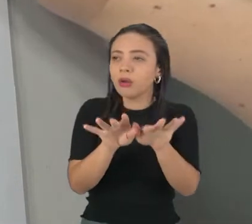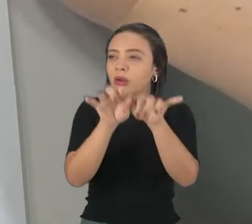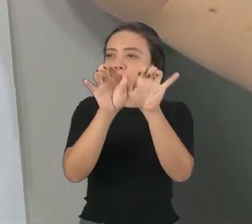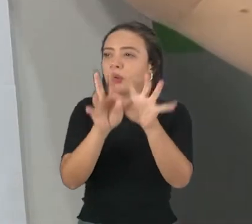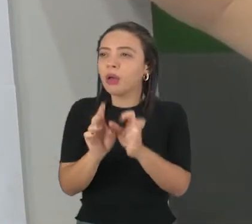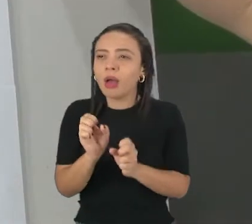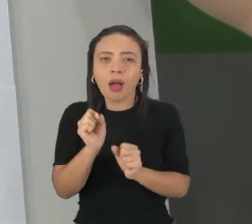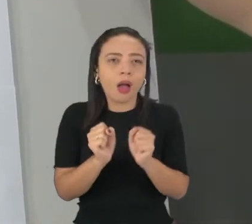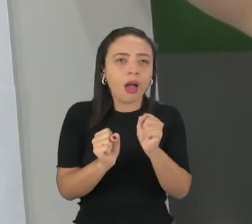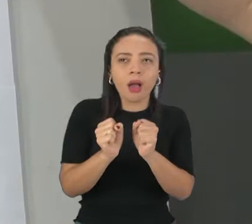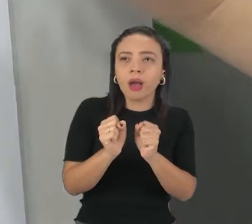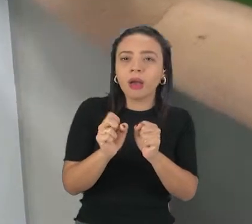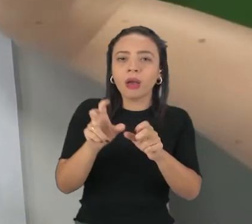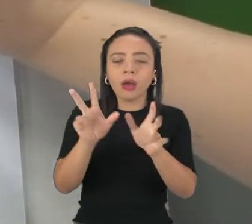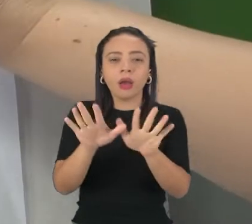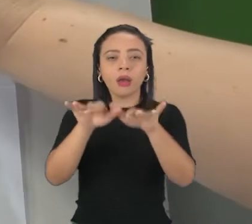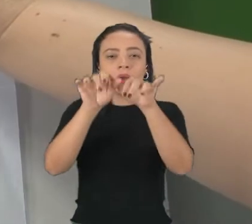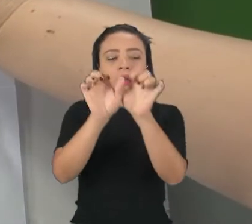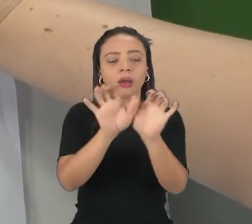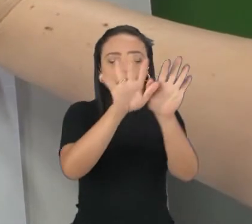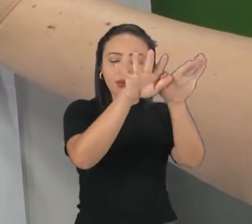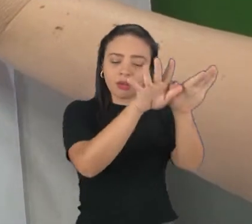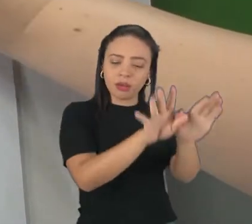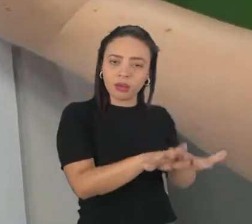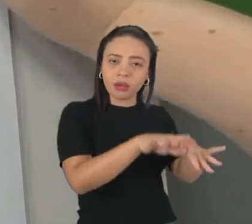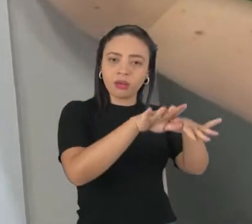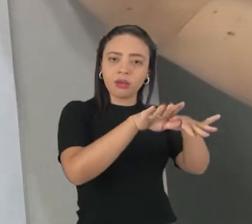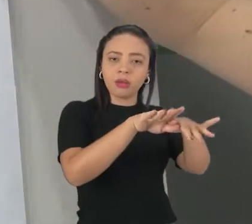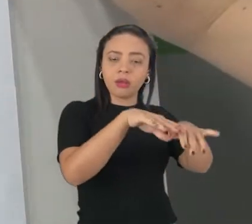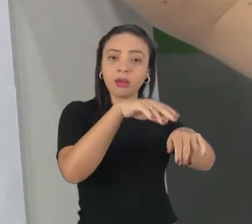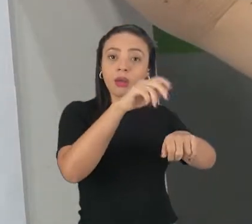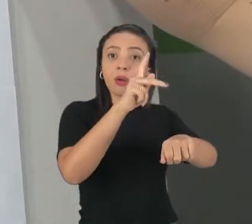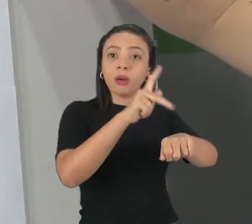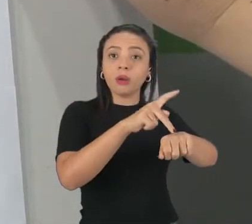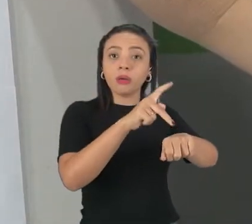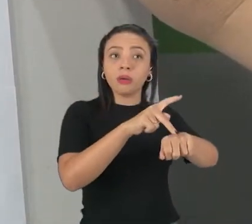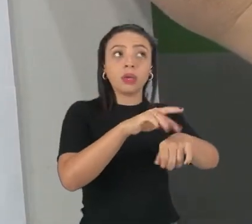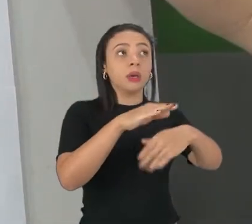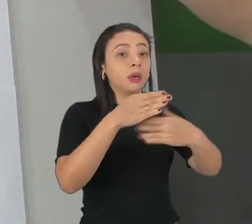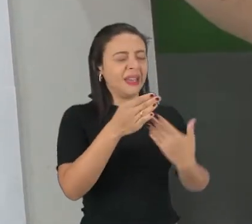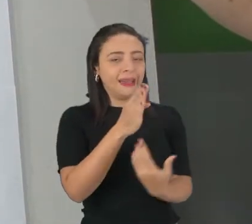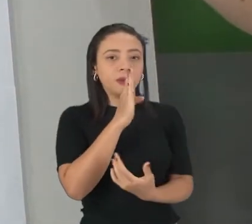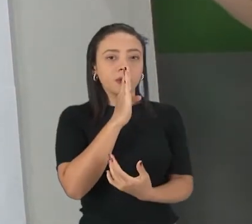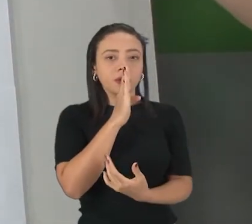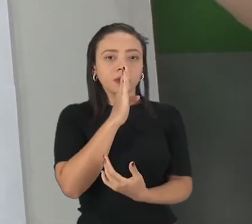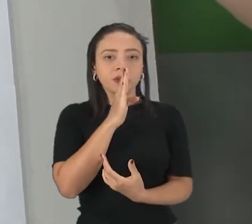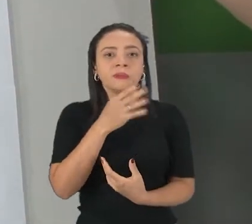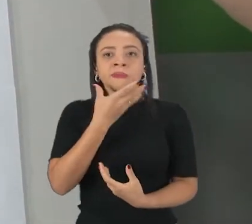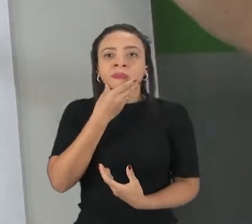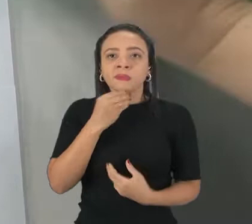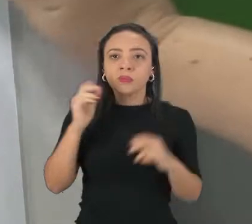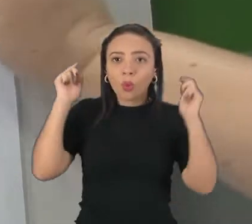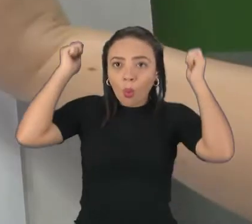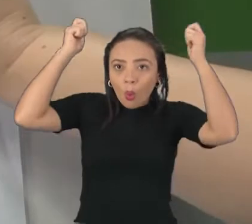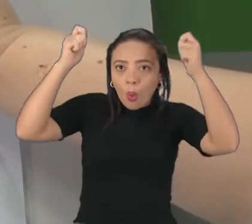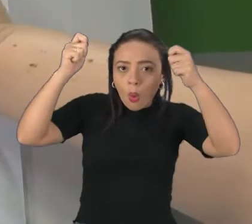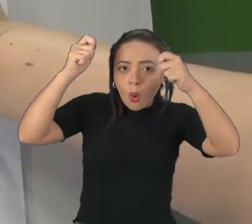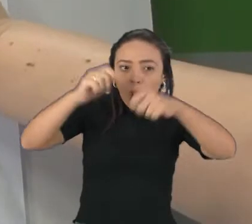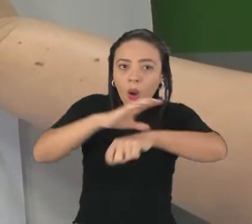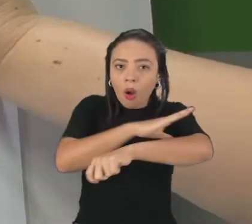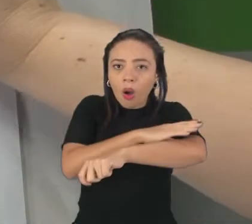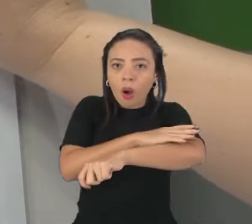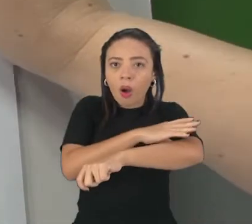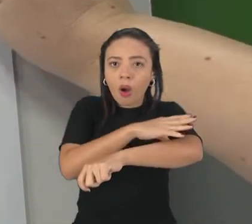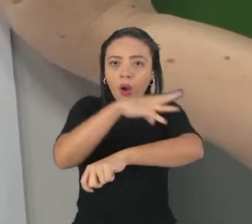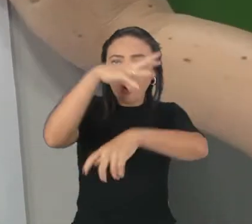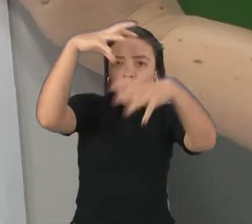elas pousaram em uma pedra. Silenciosamente, ele rastejou para perto delas, mas